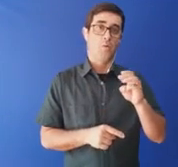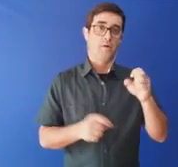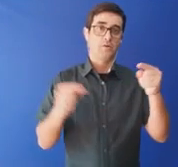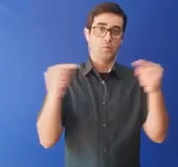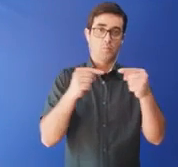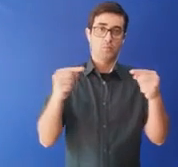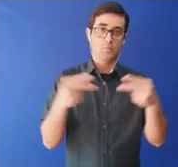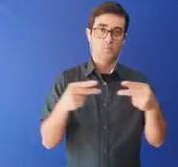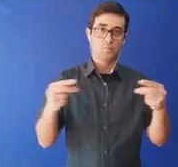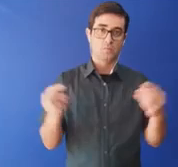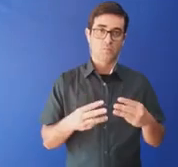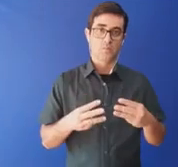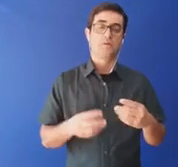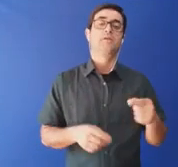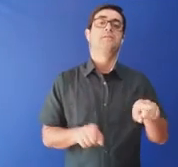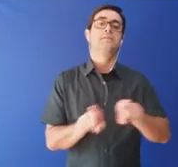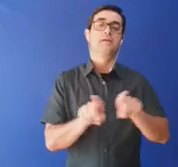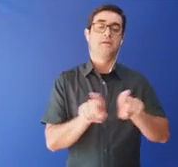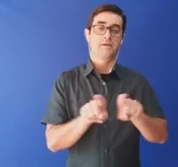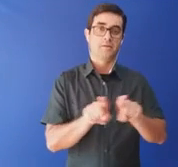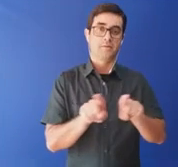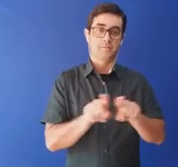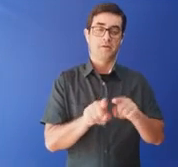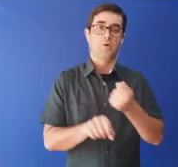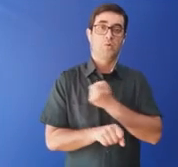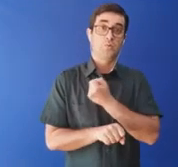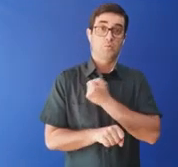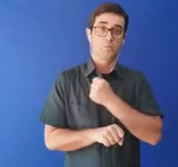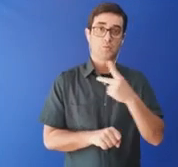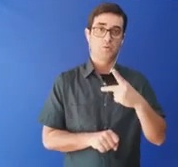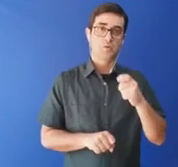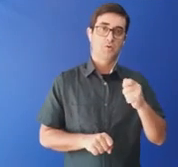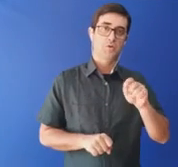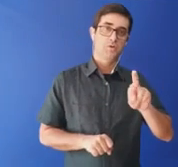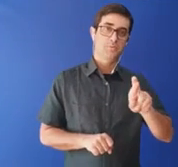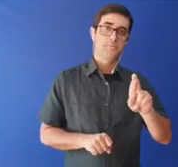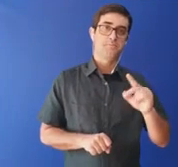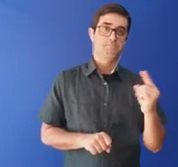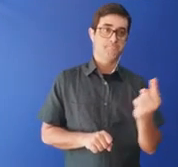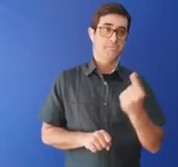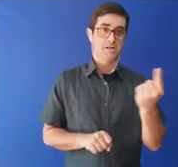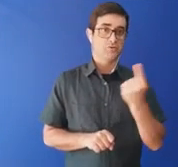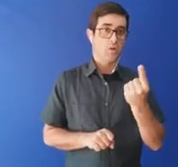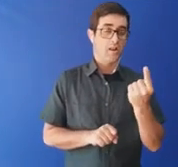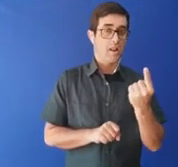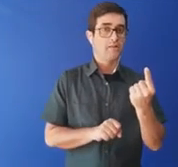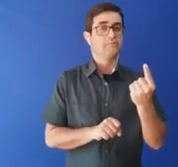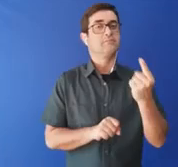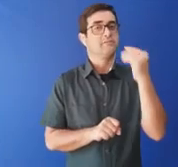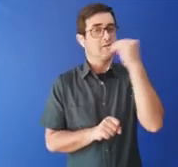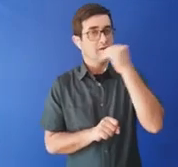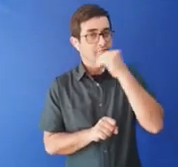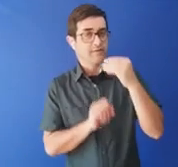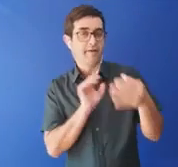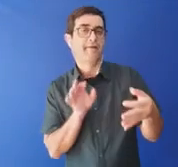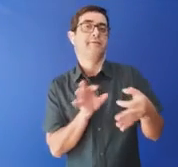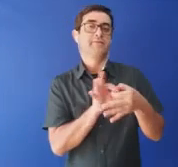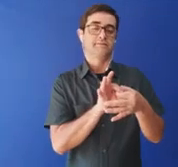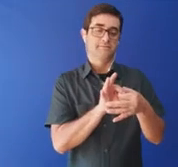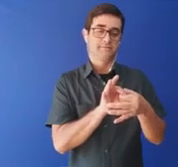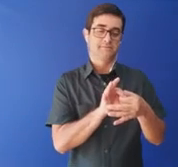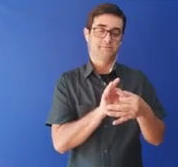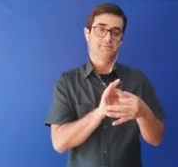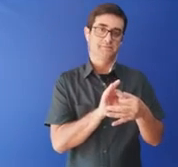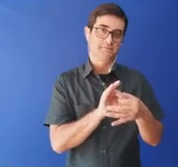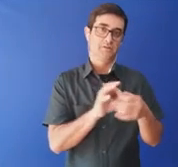ligação, com o número de pares de elétrons isolados, né, que vai causar uma repulsão enfraquecendo a ligação.